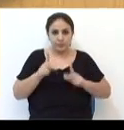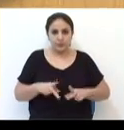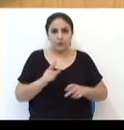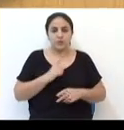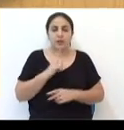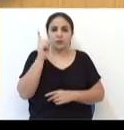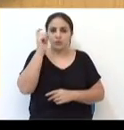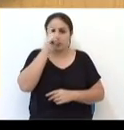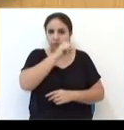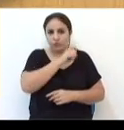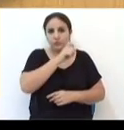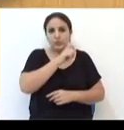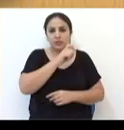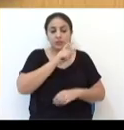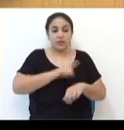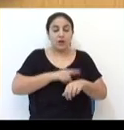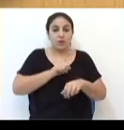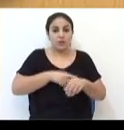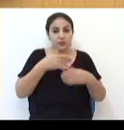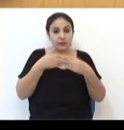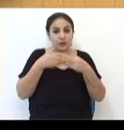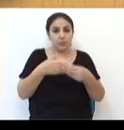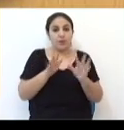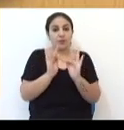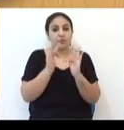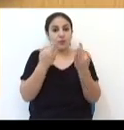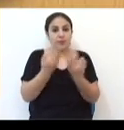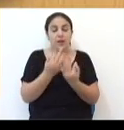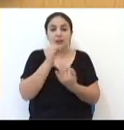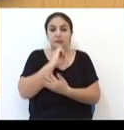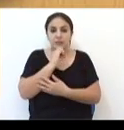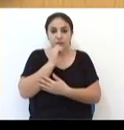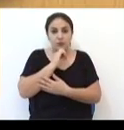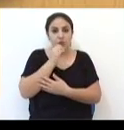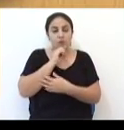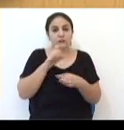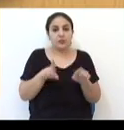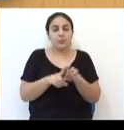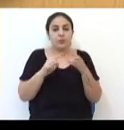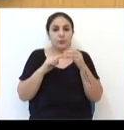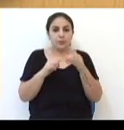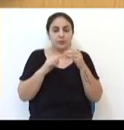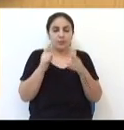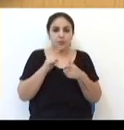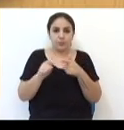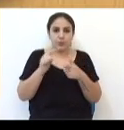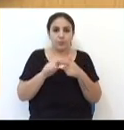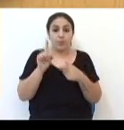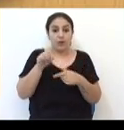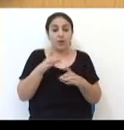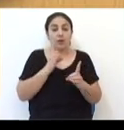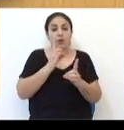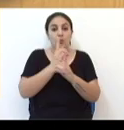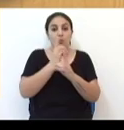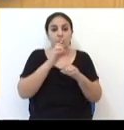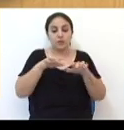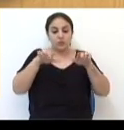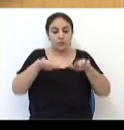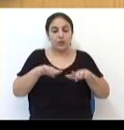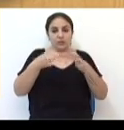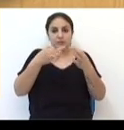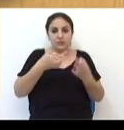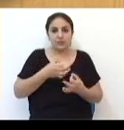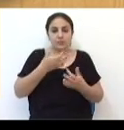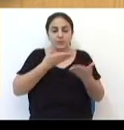Muitas pessoas têm dificuldades na hora de acompanhar os familiares idosos e um dos principais problemas é encontrar